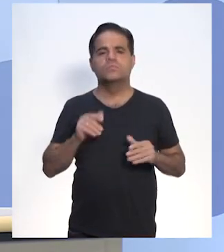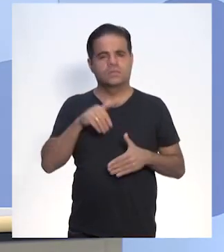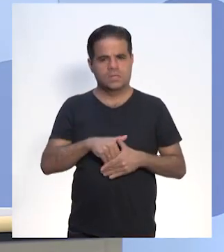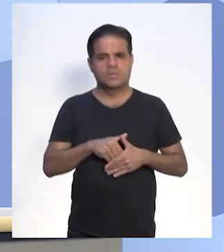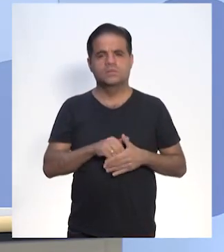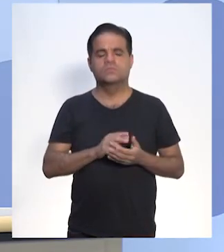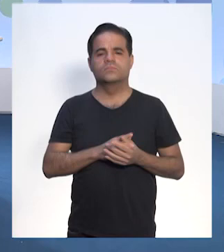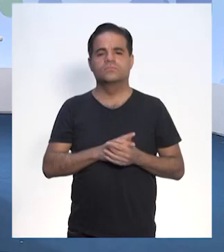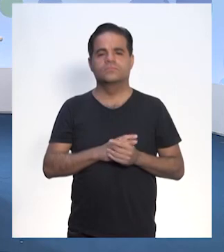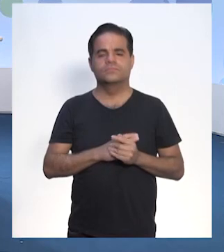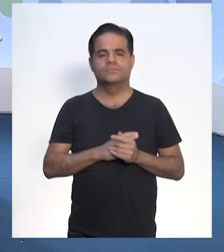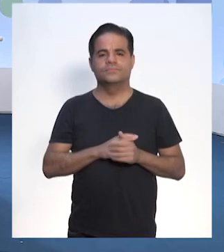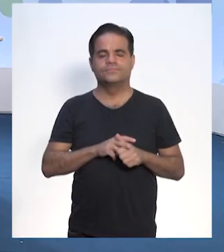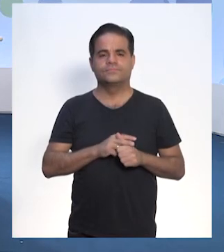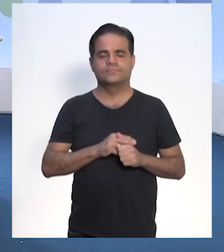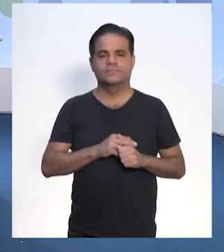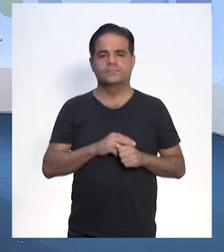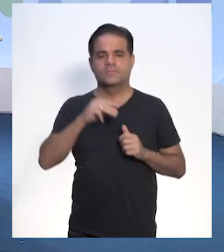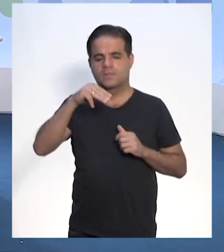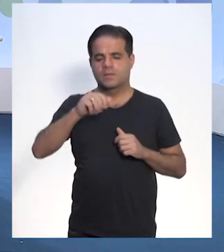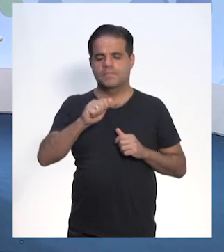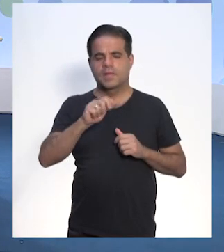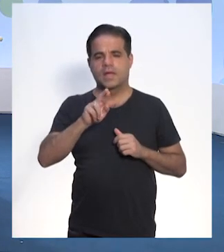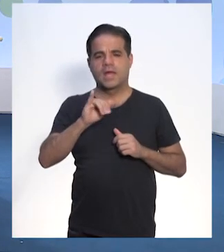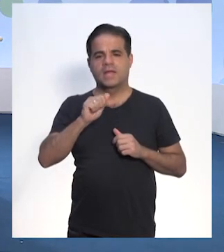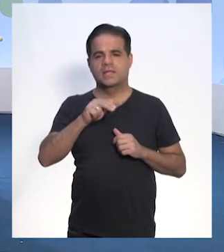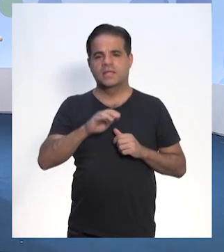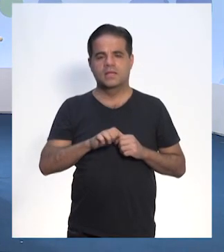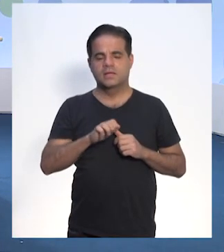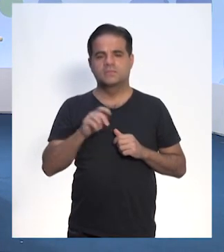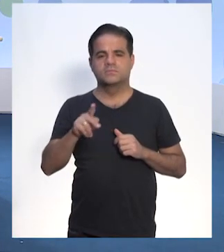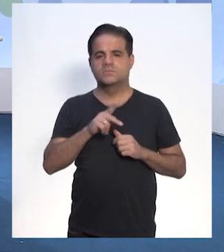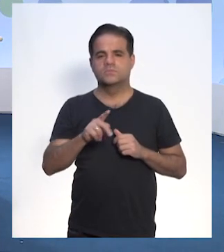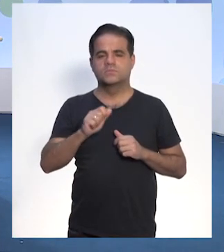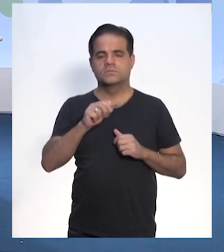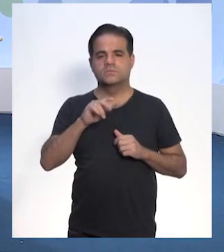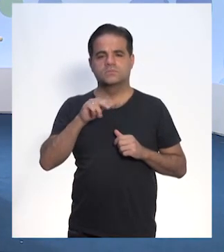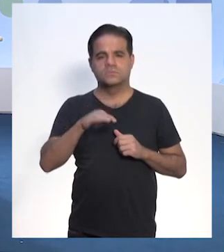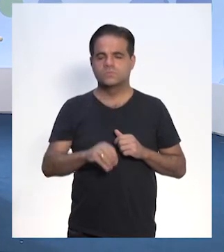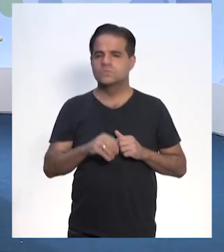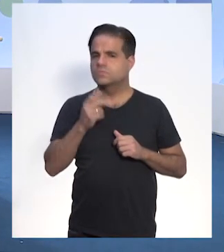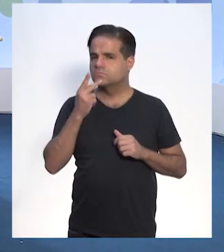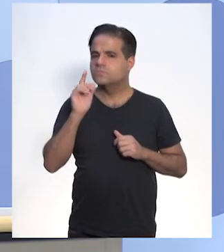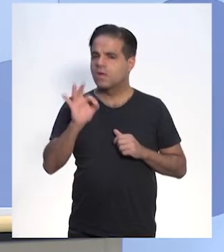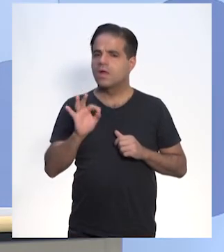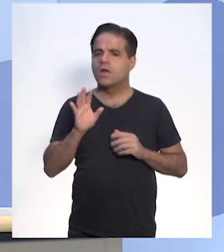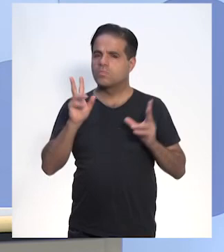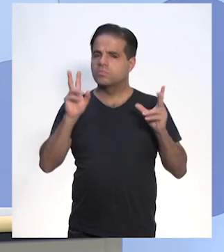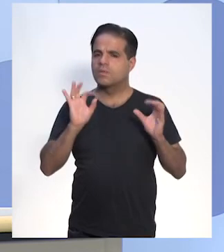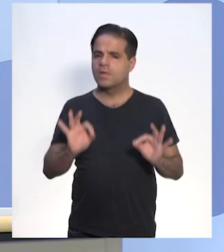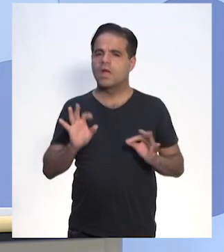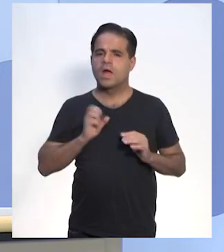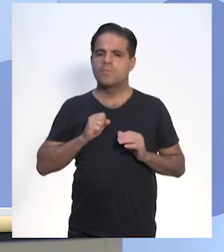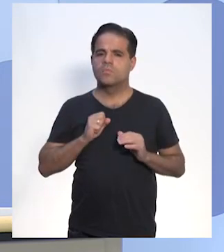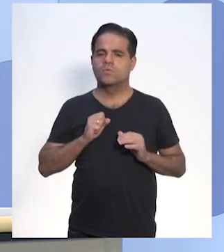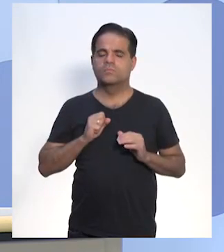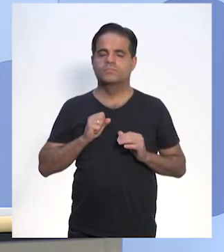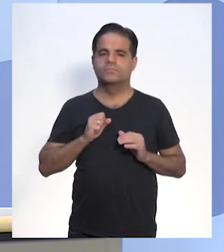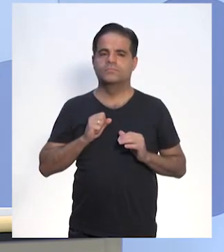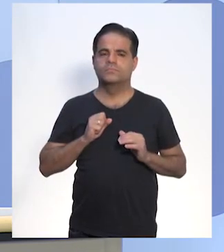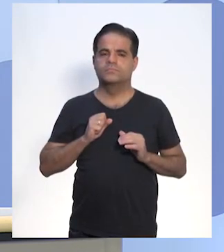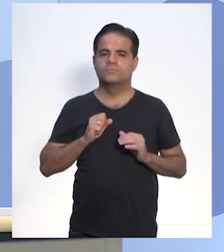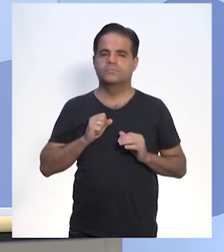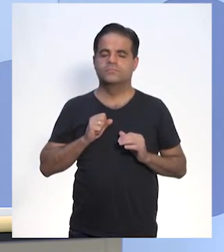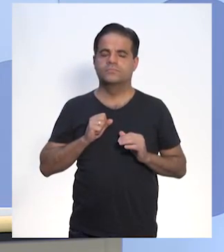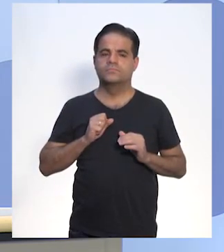Vamos lá. Nós temos aqui, então, eu vou colocar a aluna Yasmin, do Pro Rubens. Então, colocou